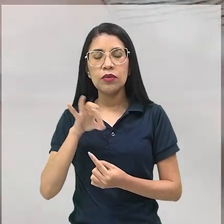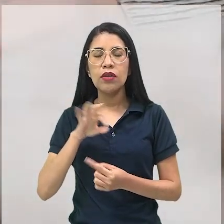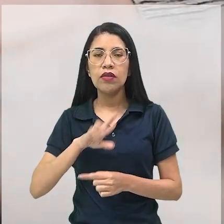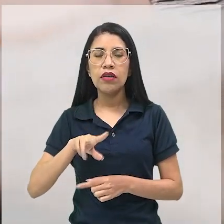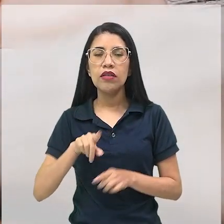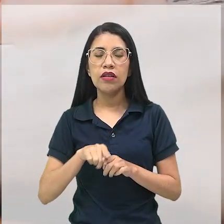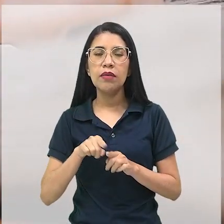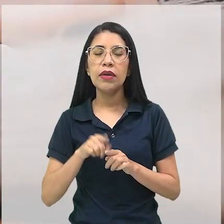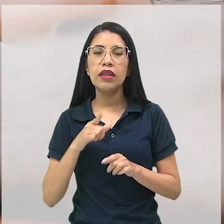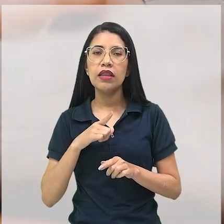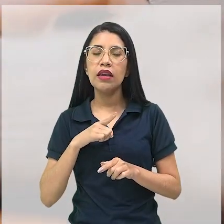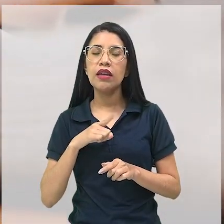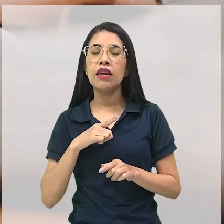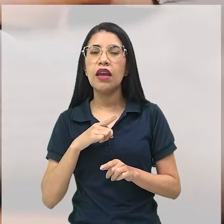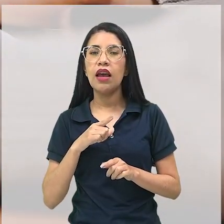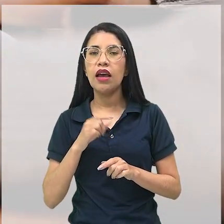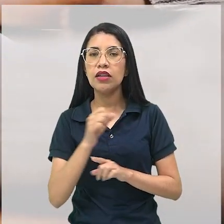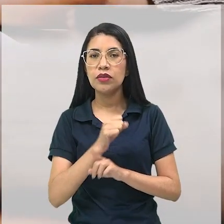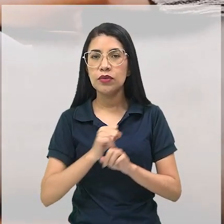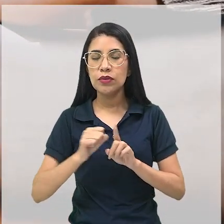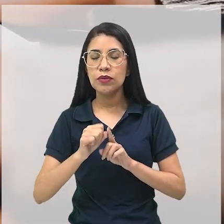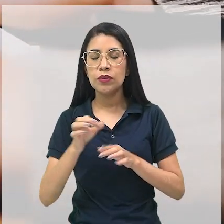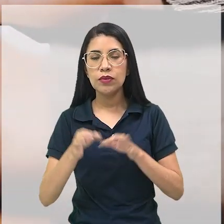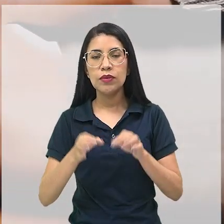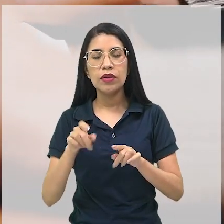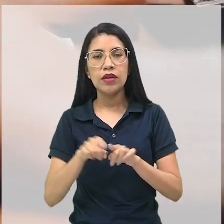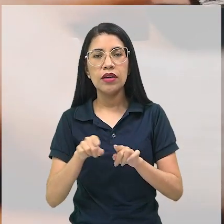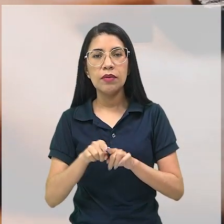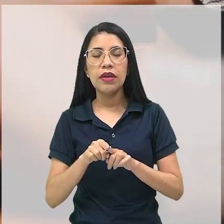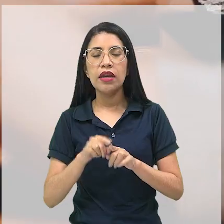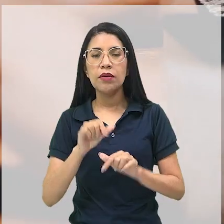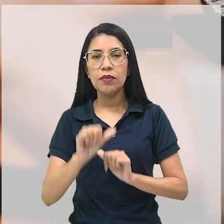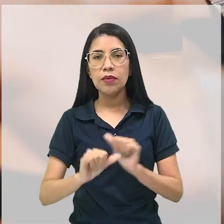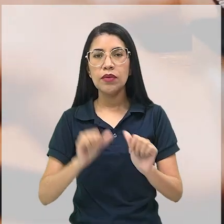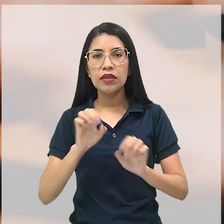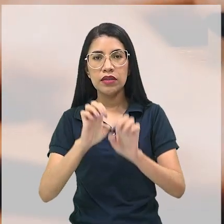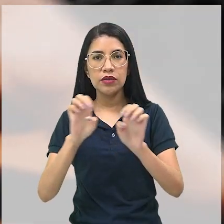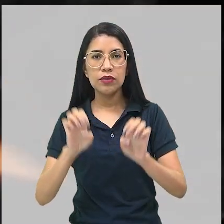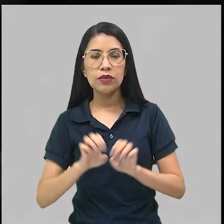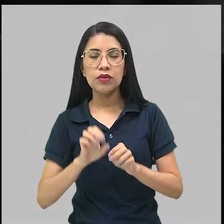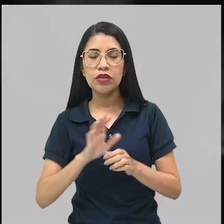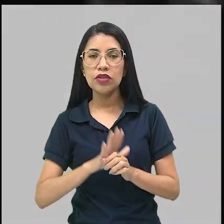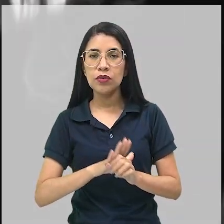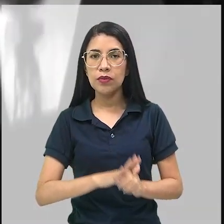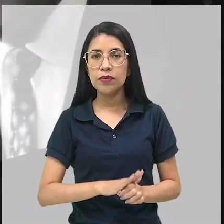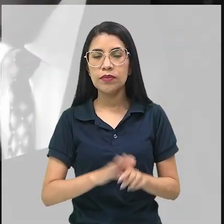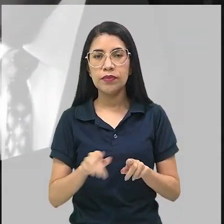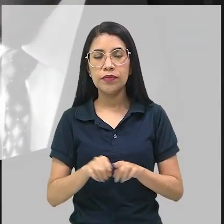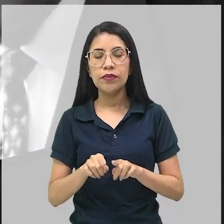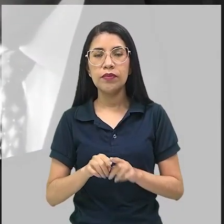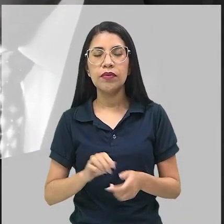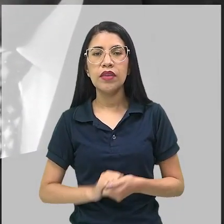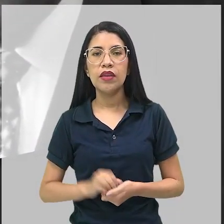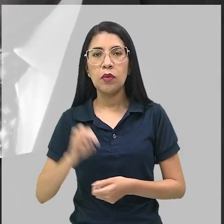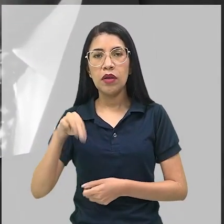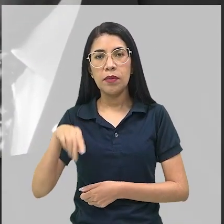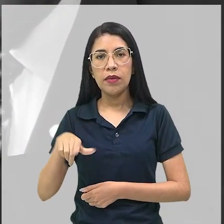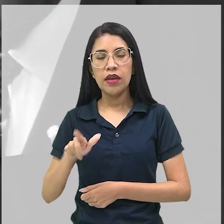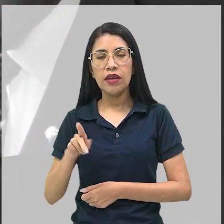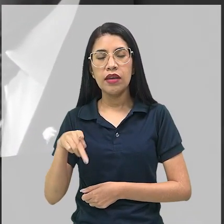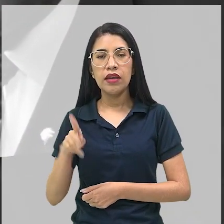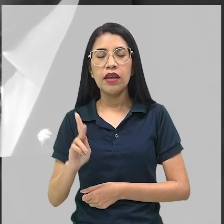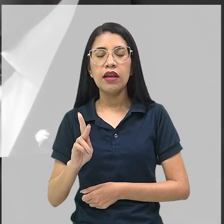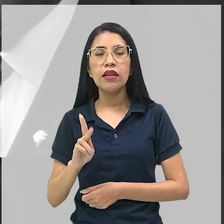abrange o compromisso com a justiça social e a transformação das estruturas opressoras. Martin Luther King